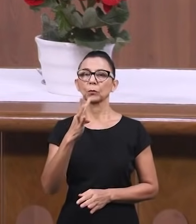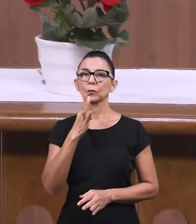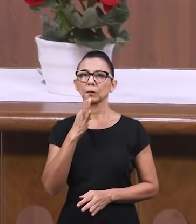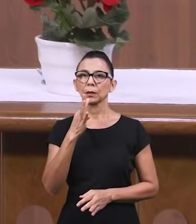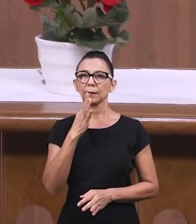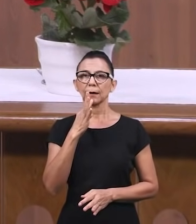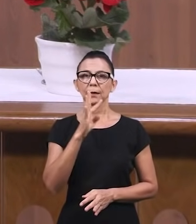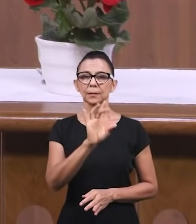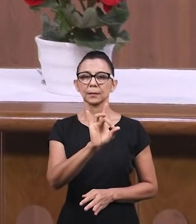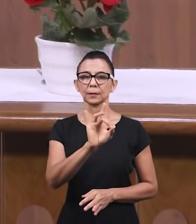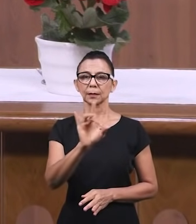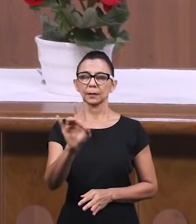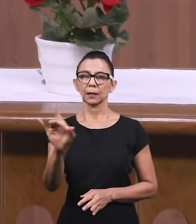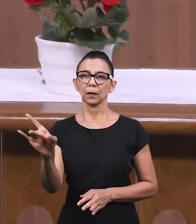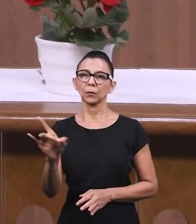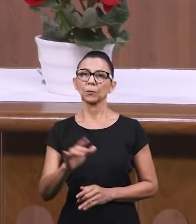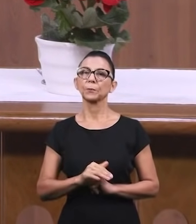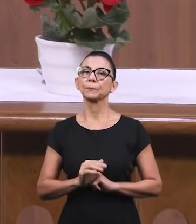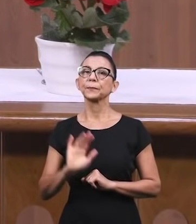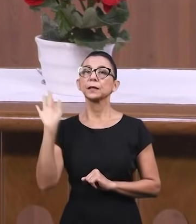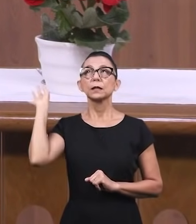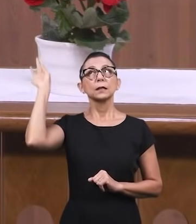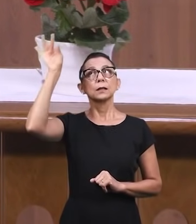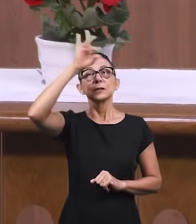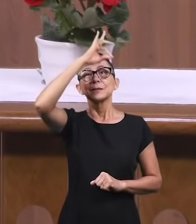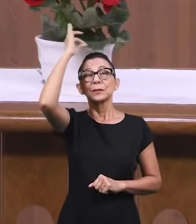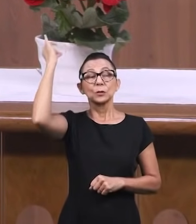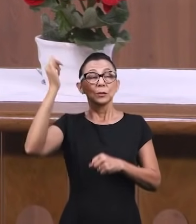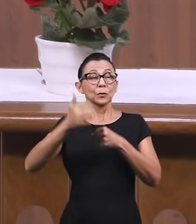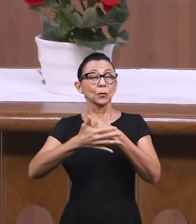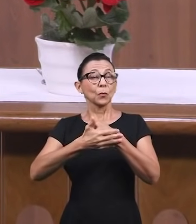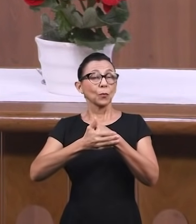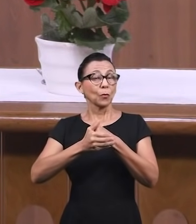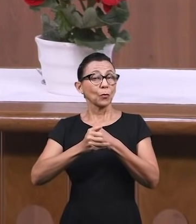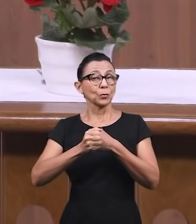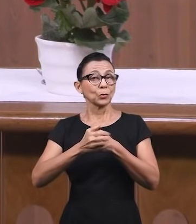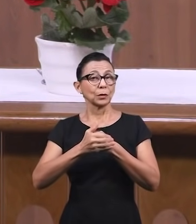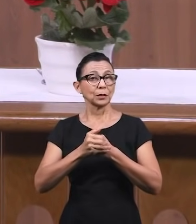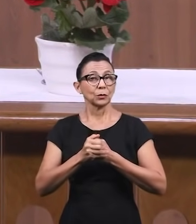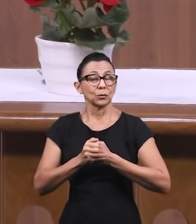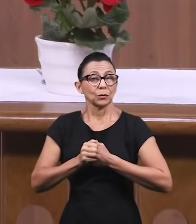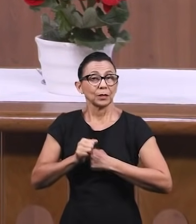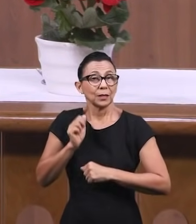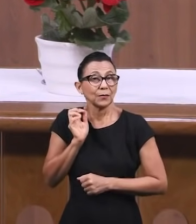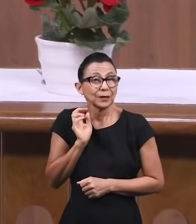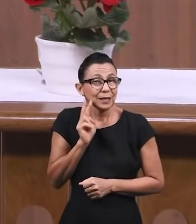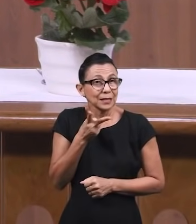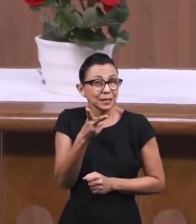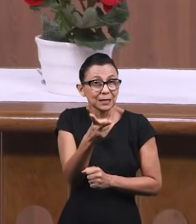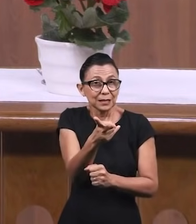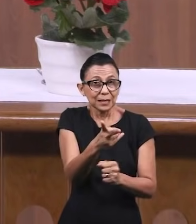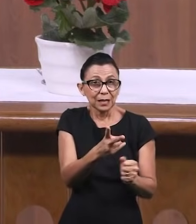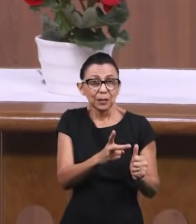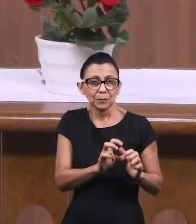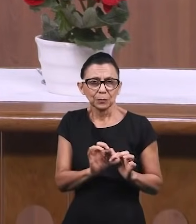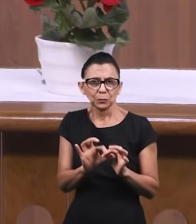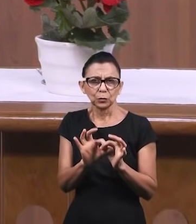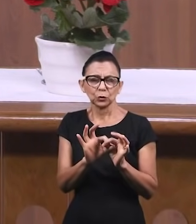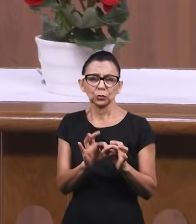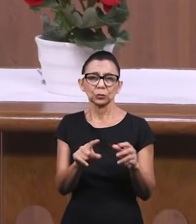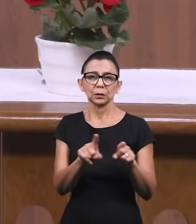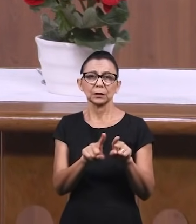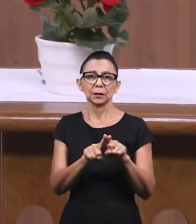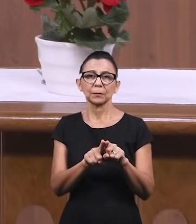Jesus diz que esse Espírito Santo Consolador não apenas estaria conosco, mas habitaria em nós.